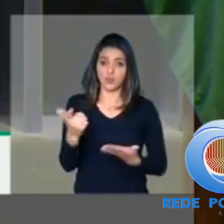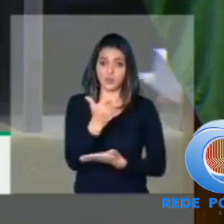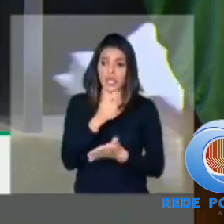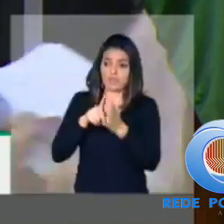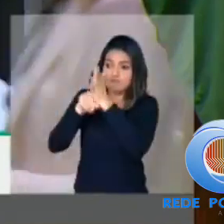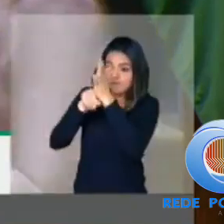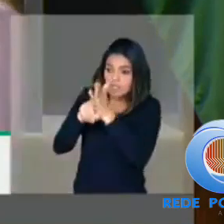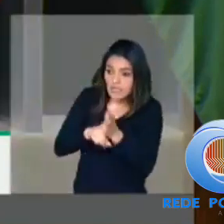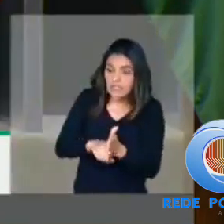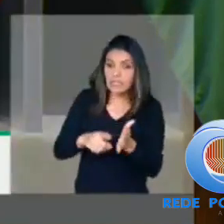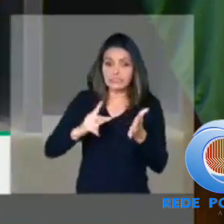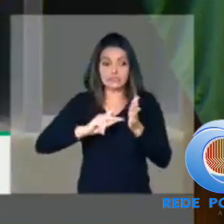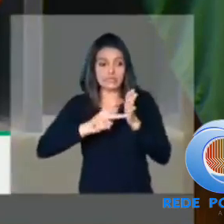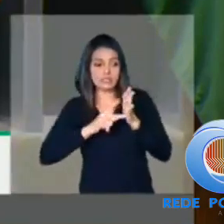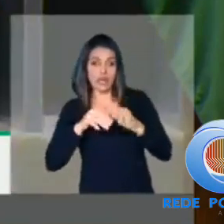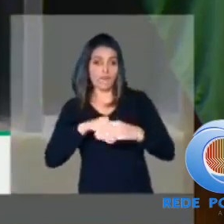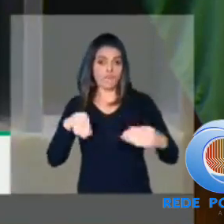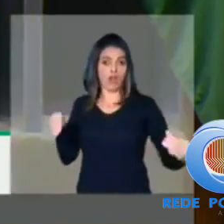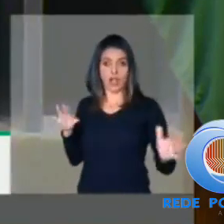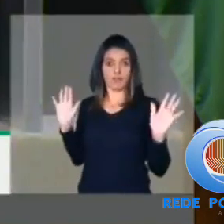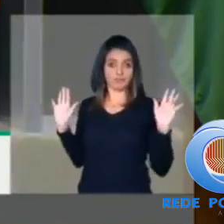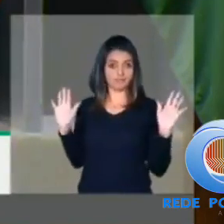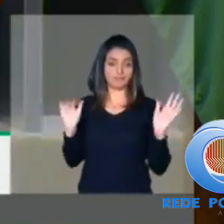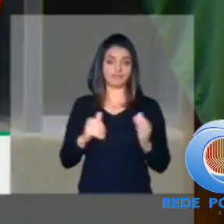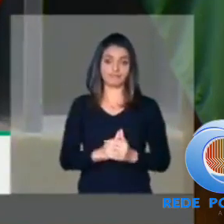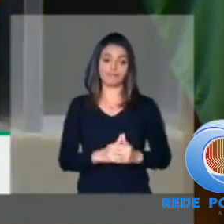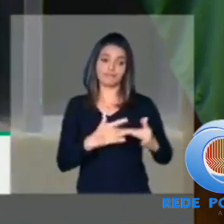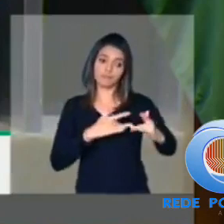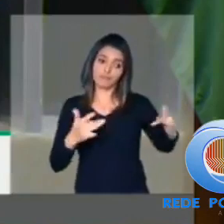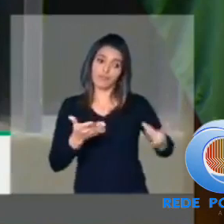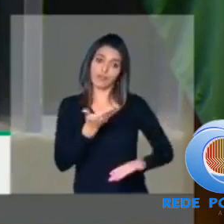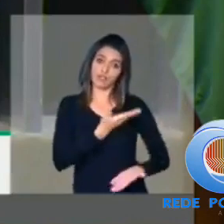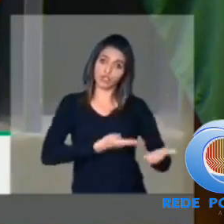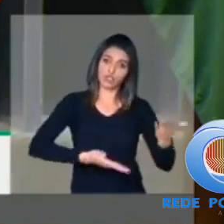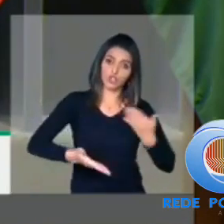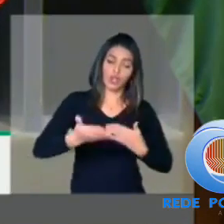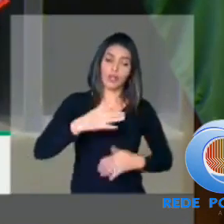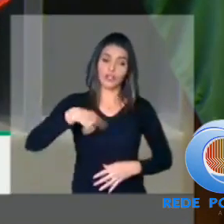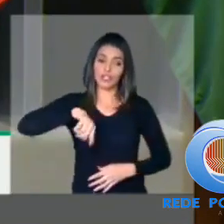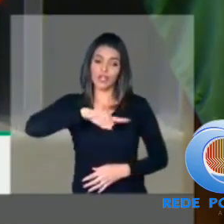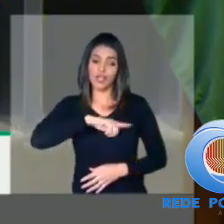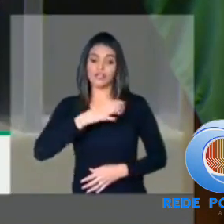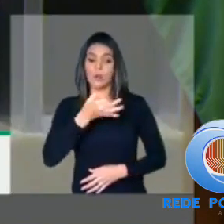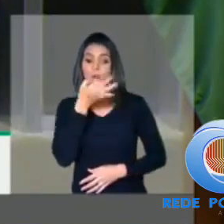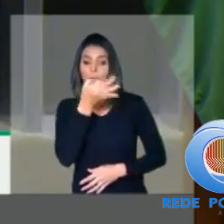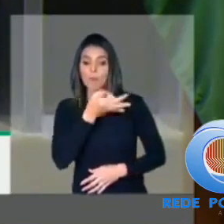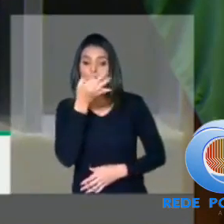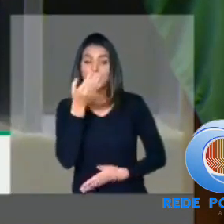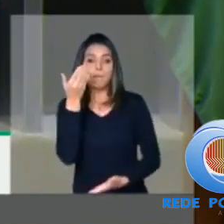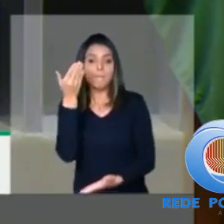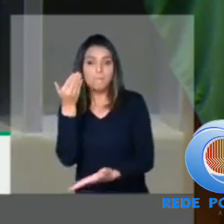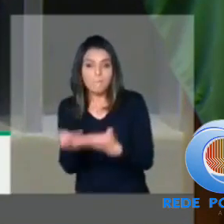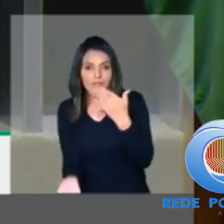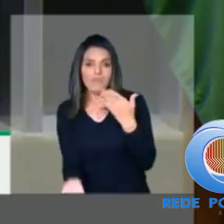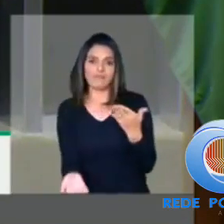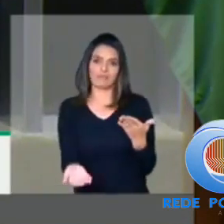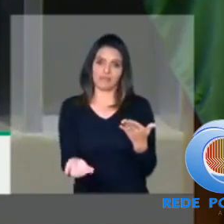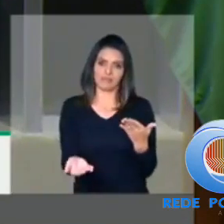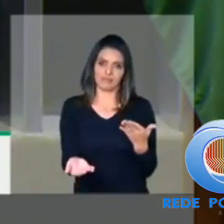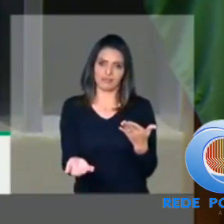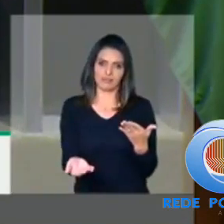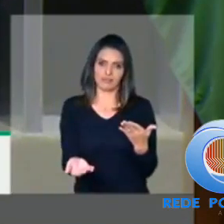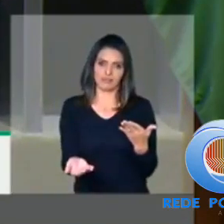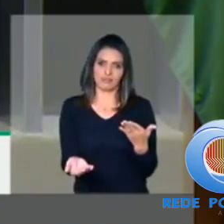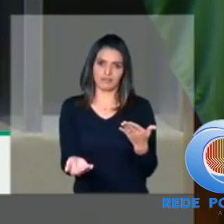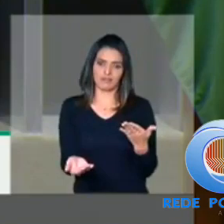Estado. Essa falta de solidariedade, a nosso ver, é uma perda e é um dano. Não